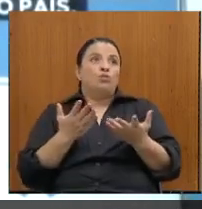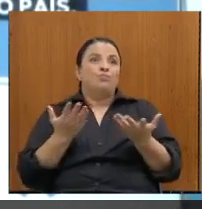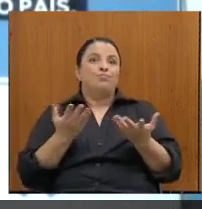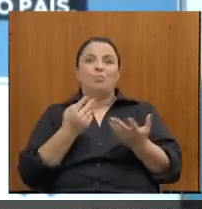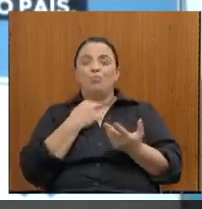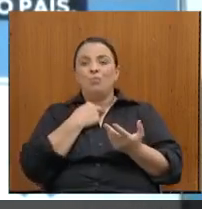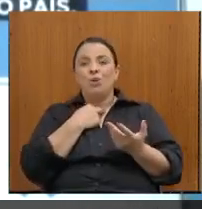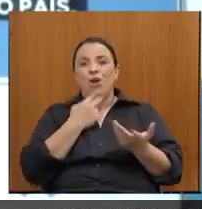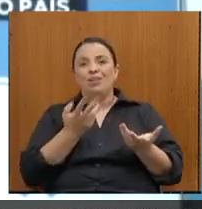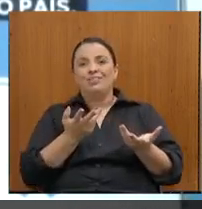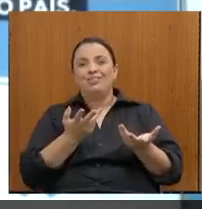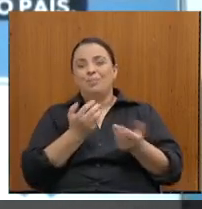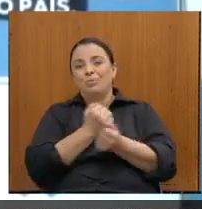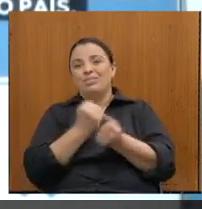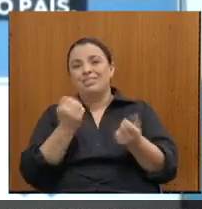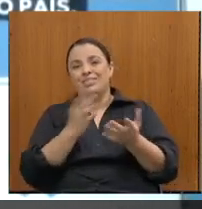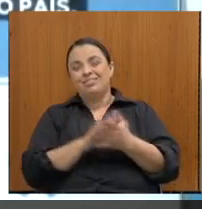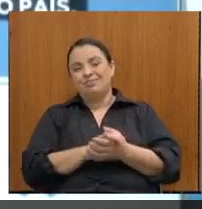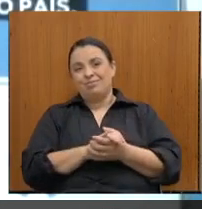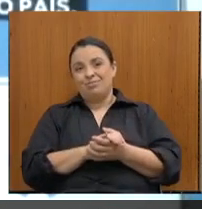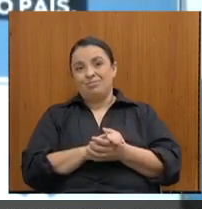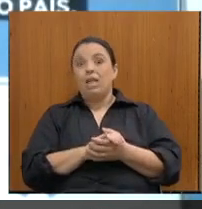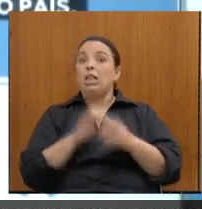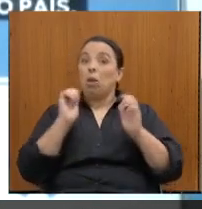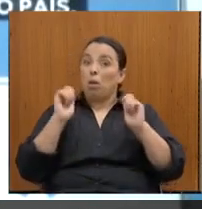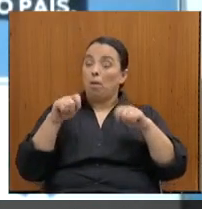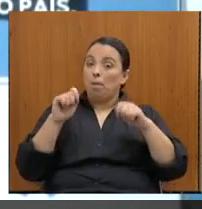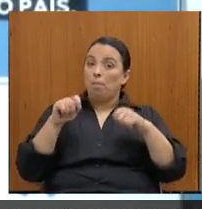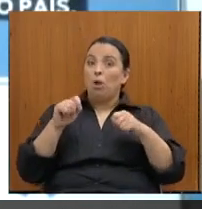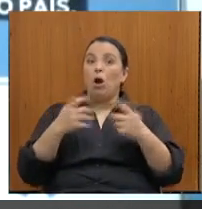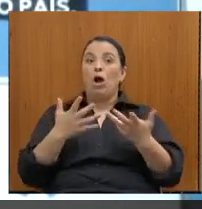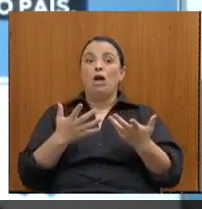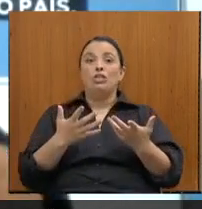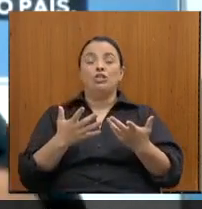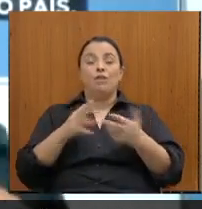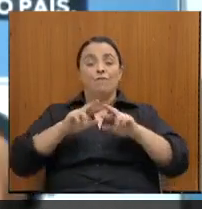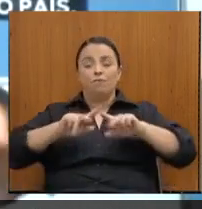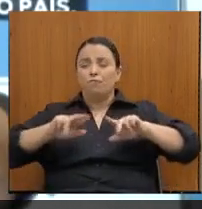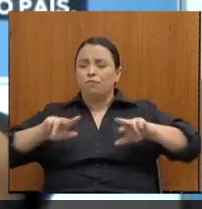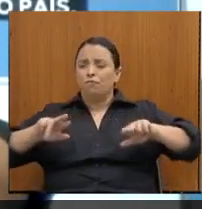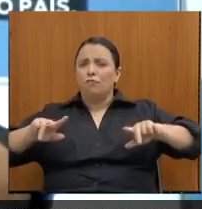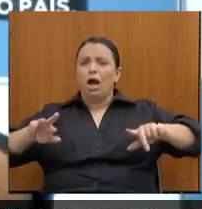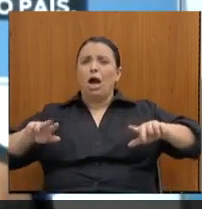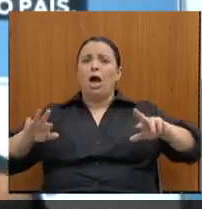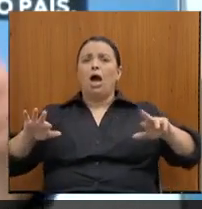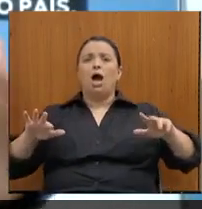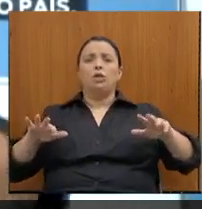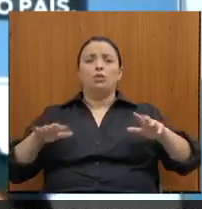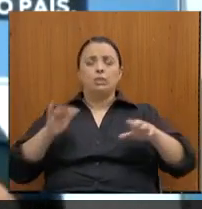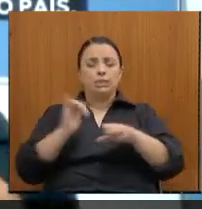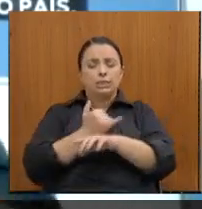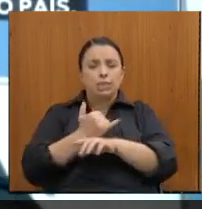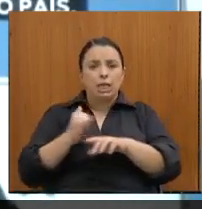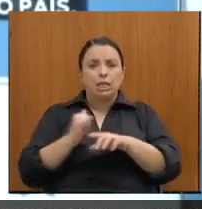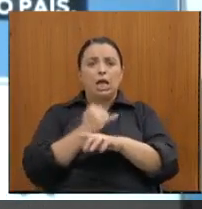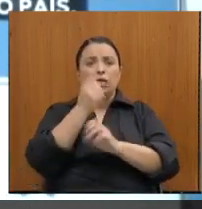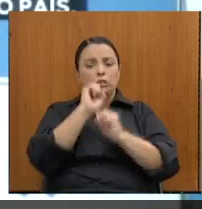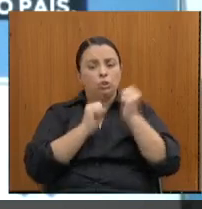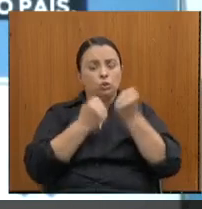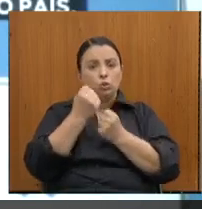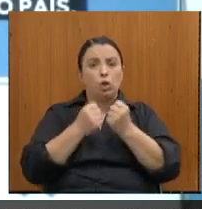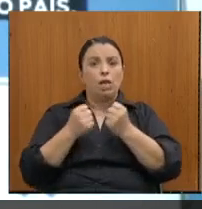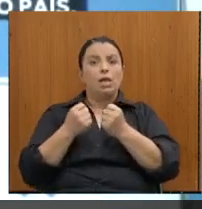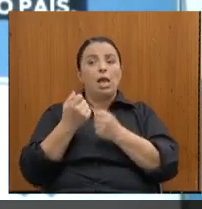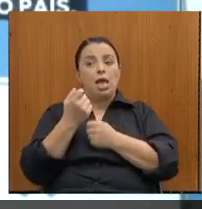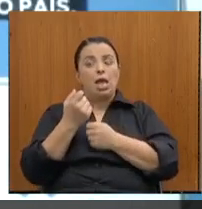de linhas de transmissão da gente pode criar grandes plantas energéticos que vão exportar energia e energia limpa